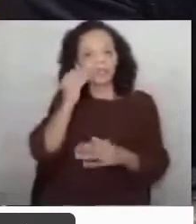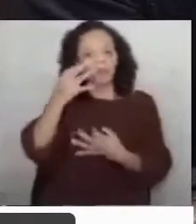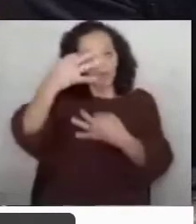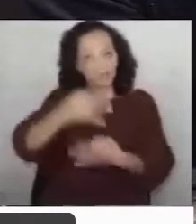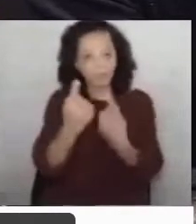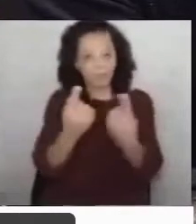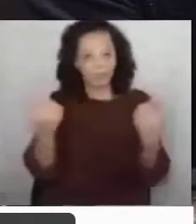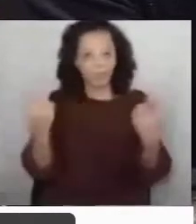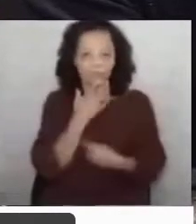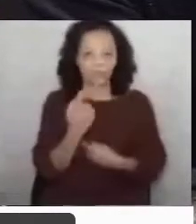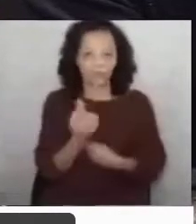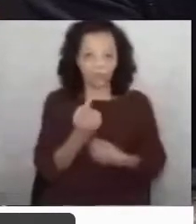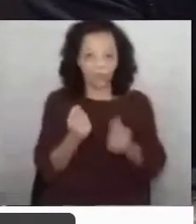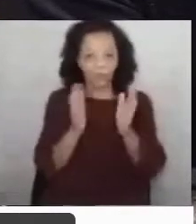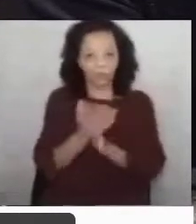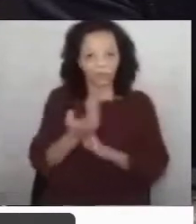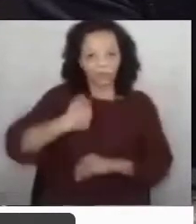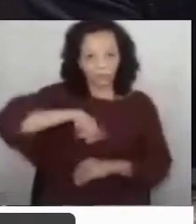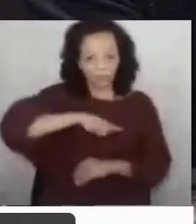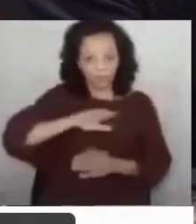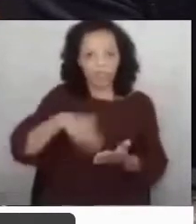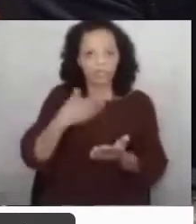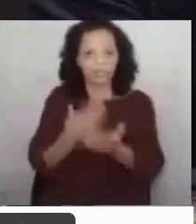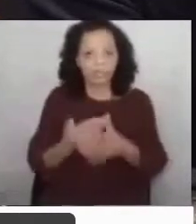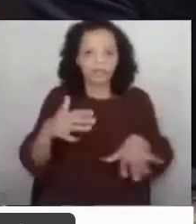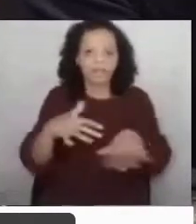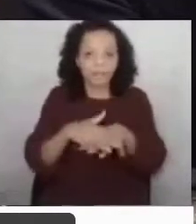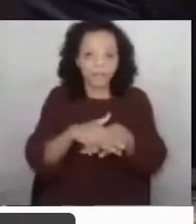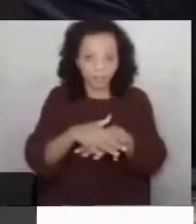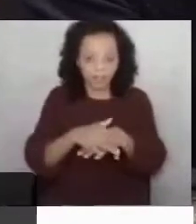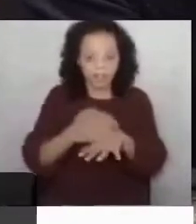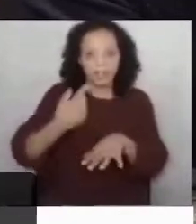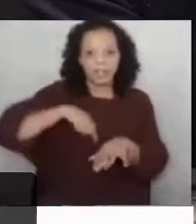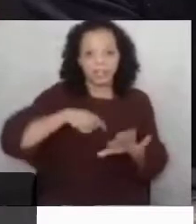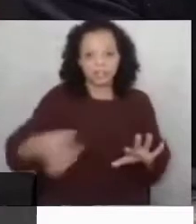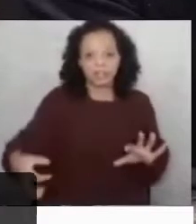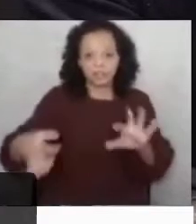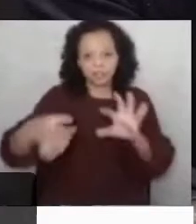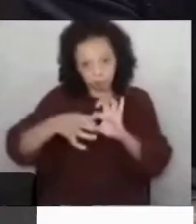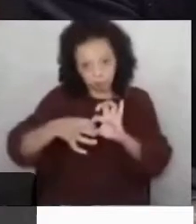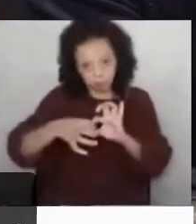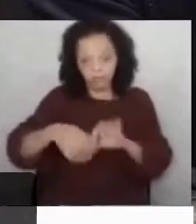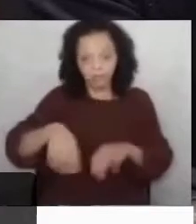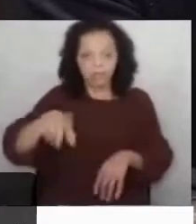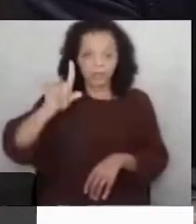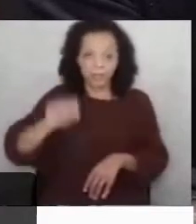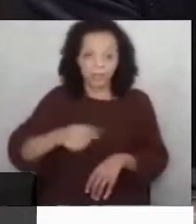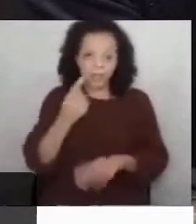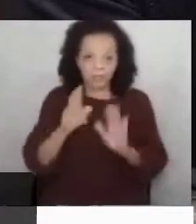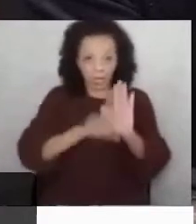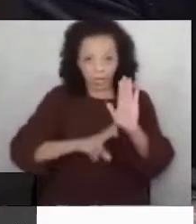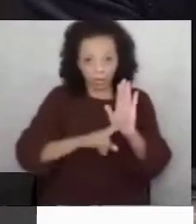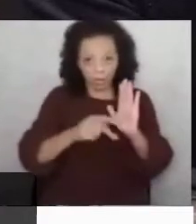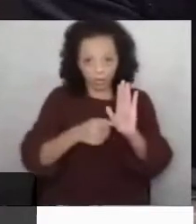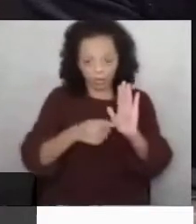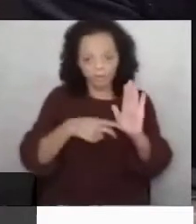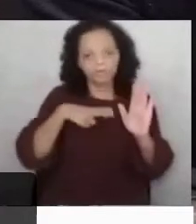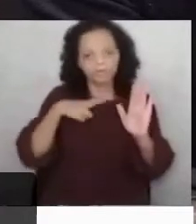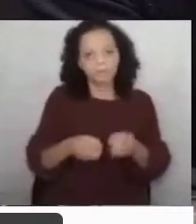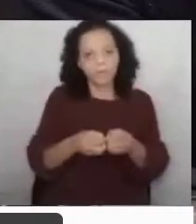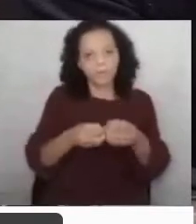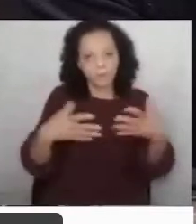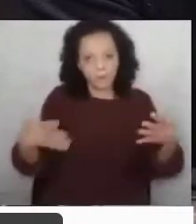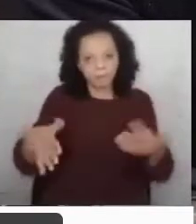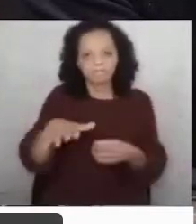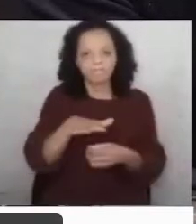todos somos portas de entrada para as redes onde estamos conectados tal como referido no relatório Portugal apresentam crescimento relativamente